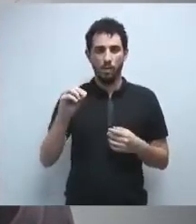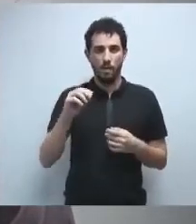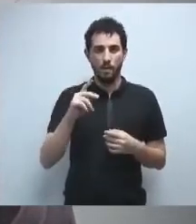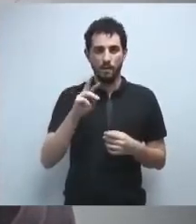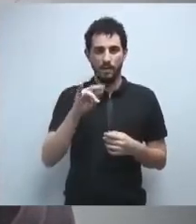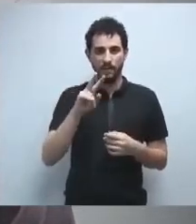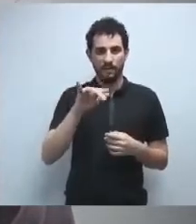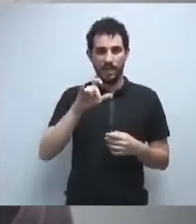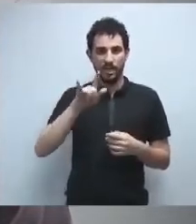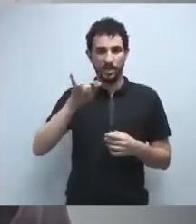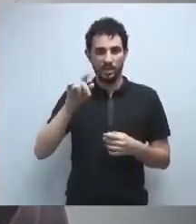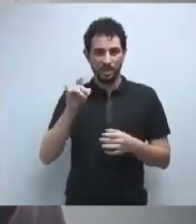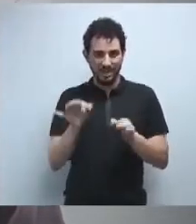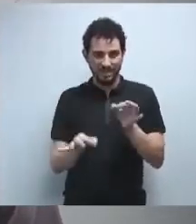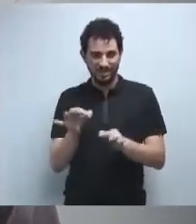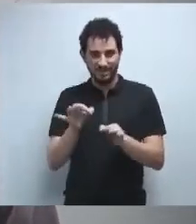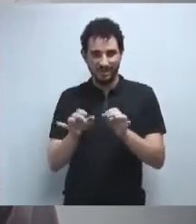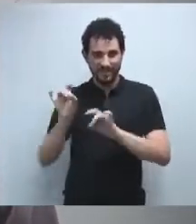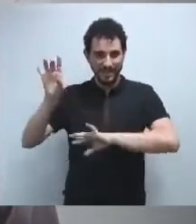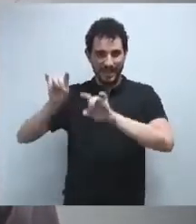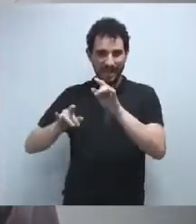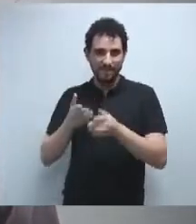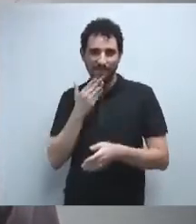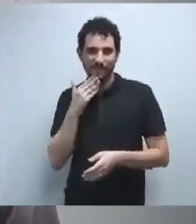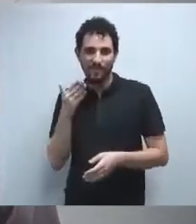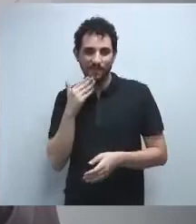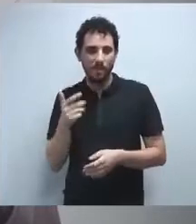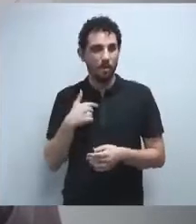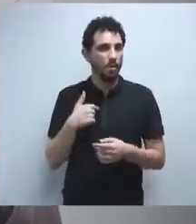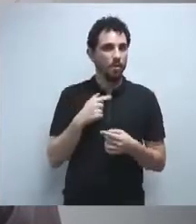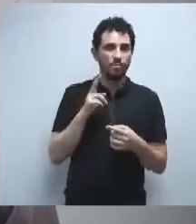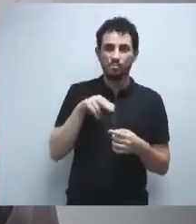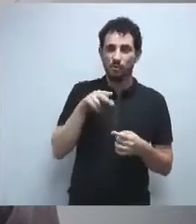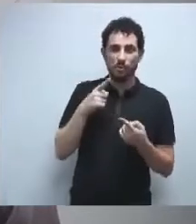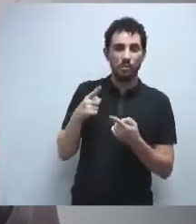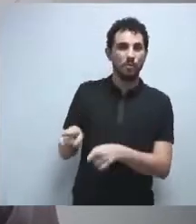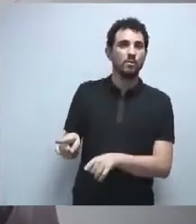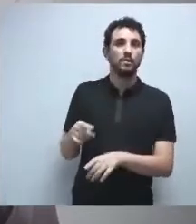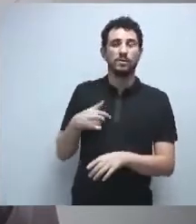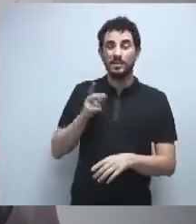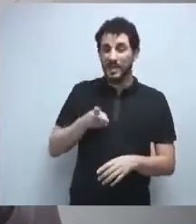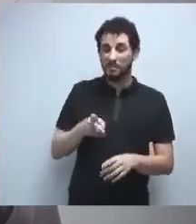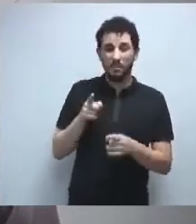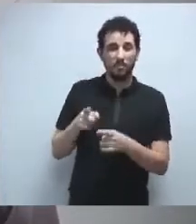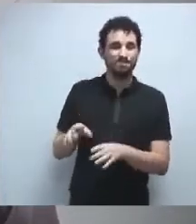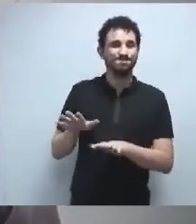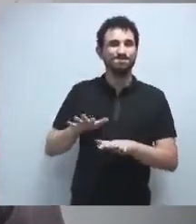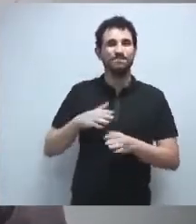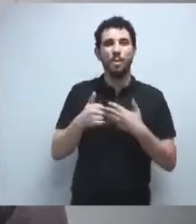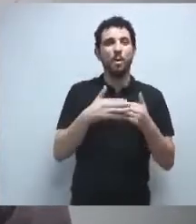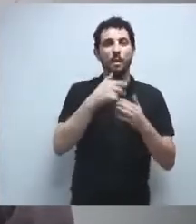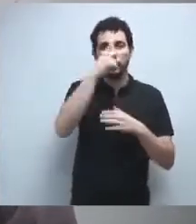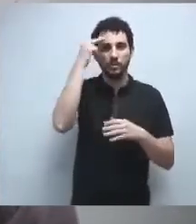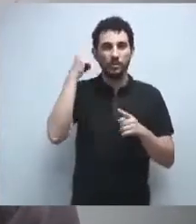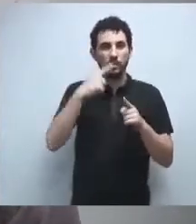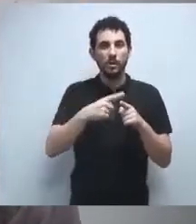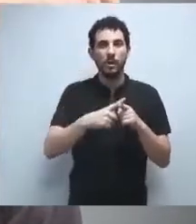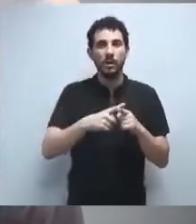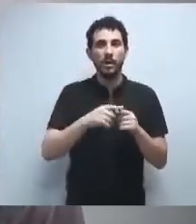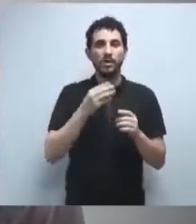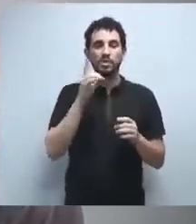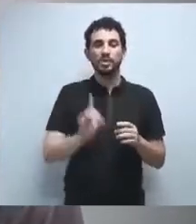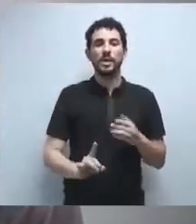olha eu sempre fui contra o foro privilegiado é pra qualquer um porque suprime direito de